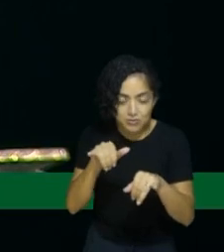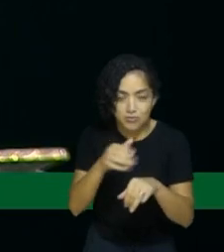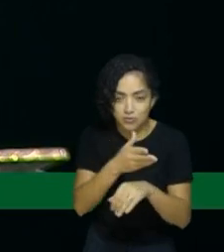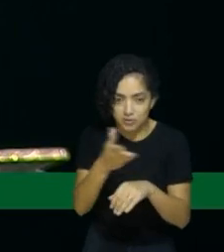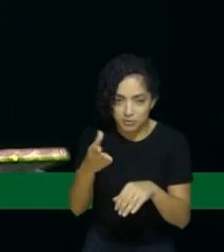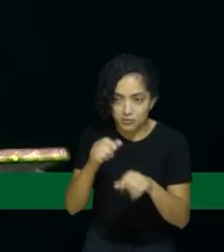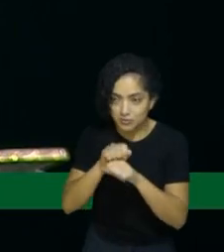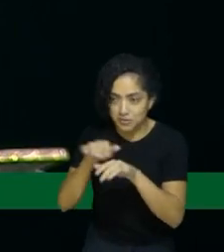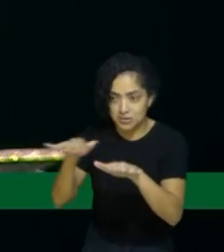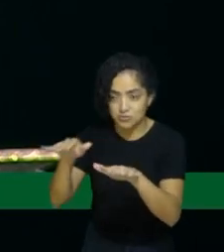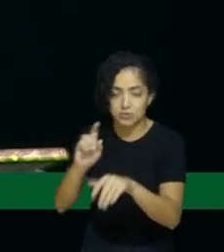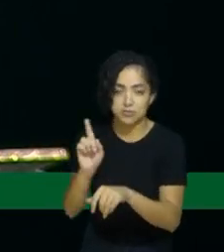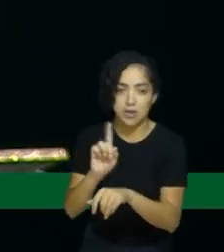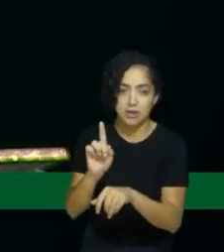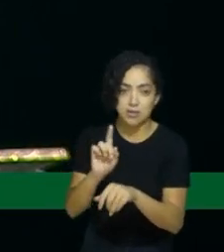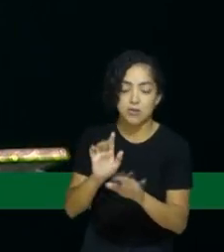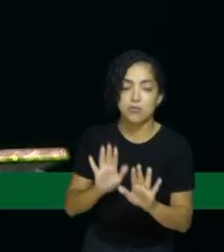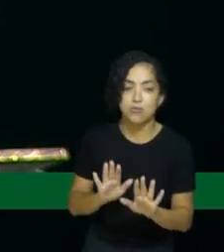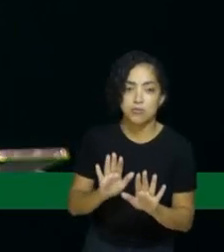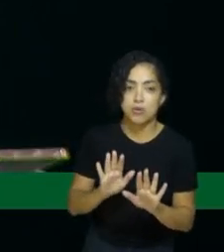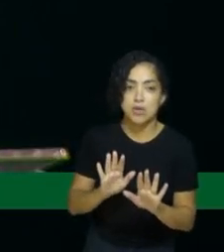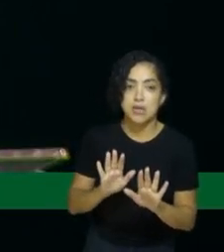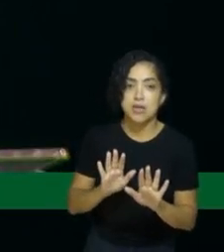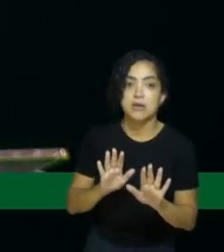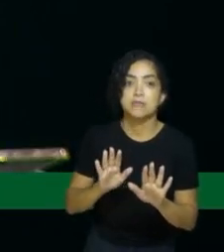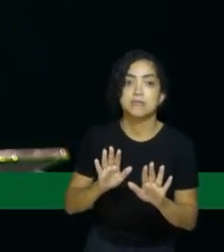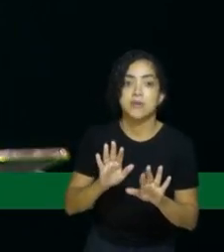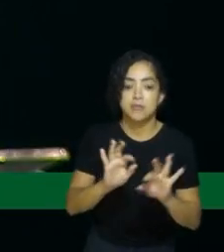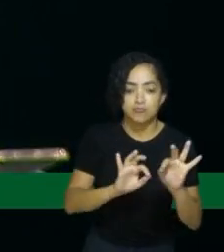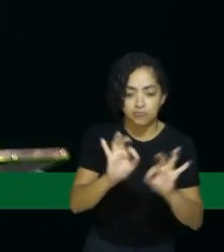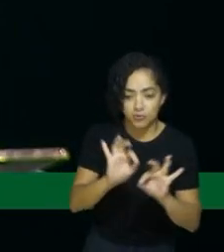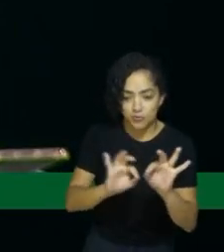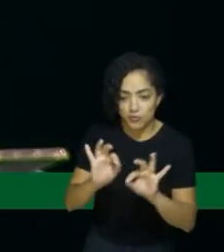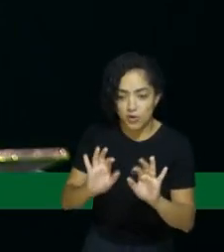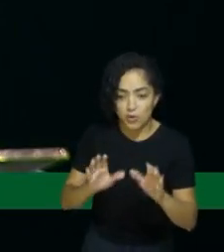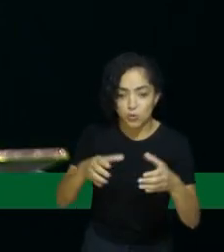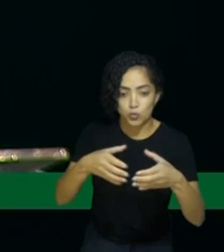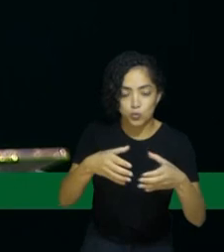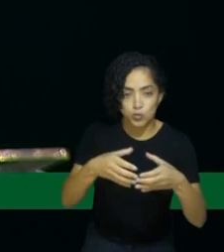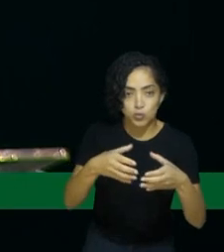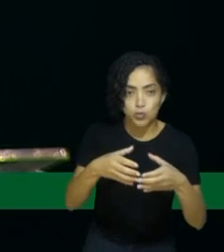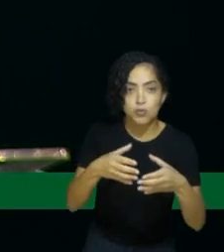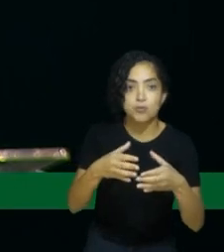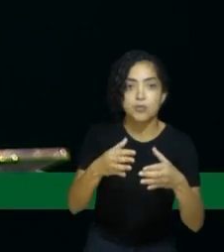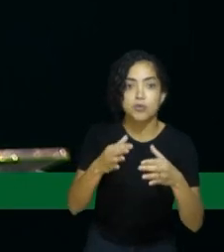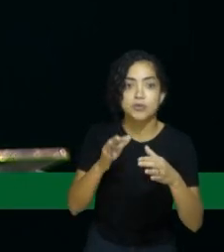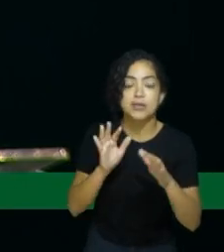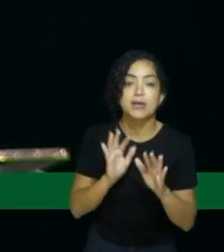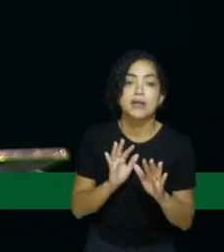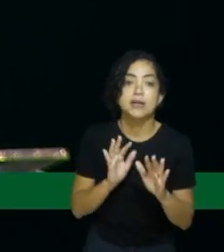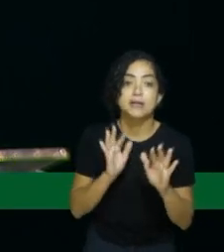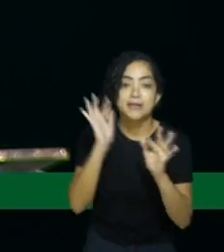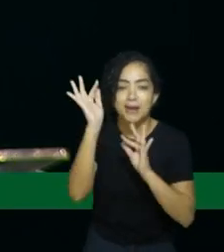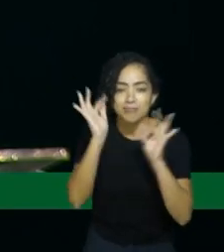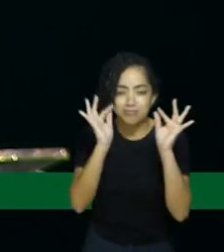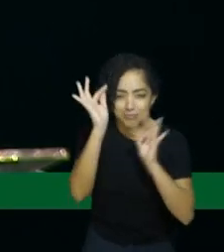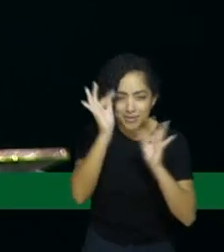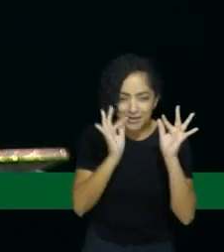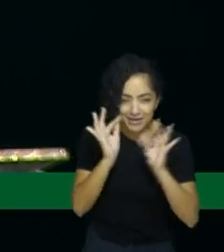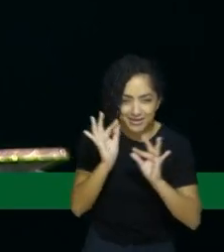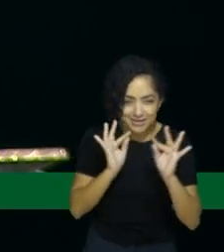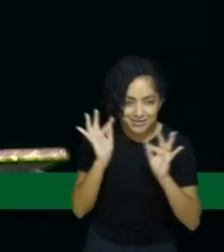favor nós vamos formar o nosso núcleo da beleza existem 1800 CNPJ voltados ao mundo da